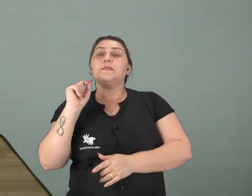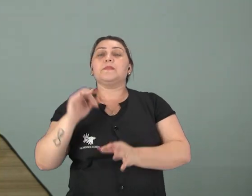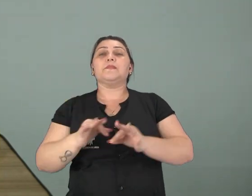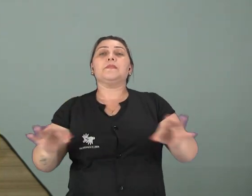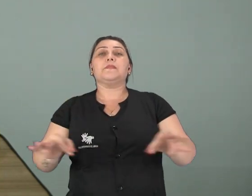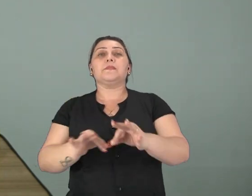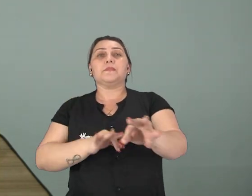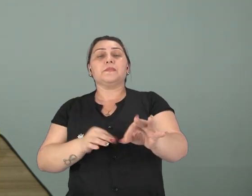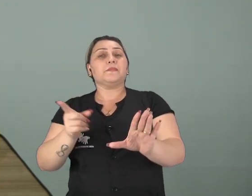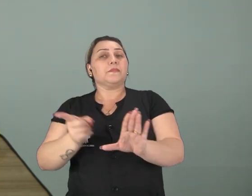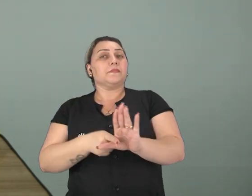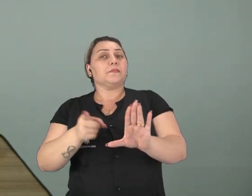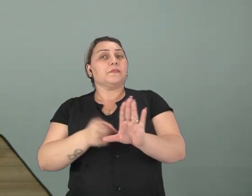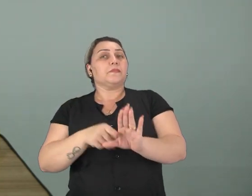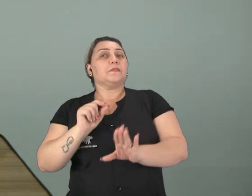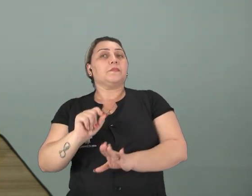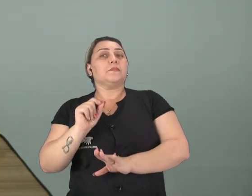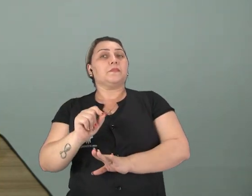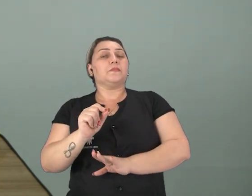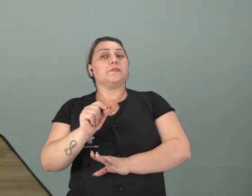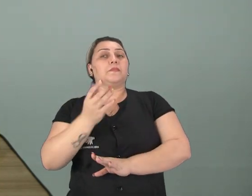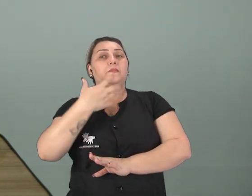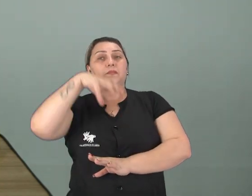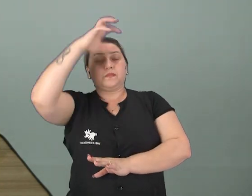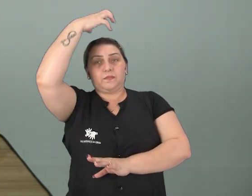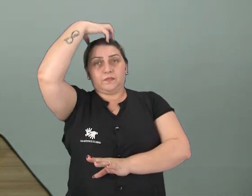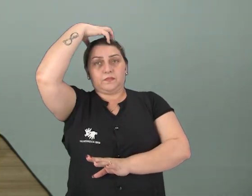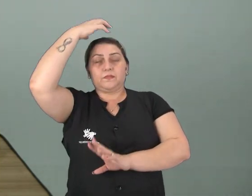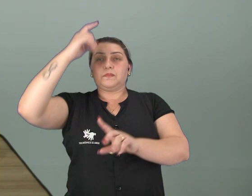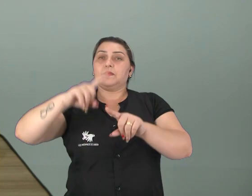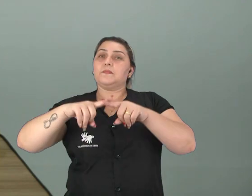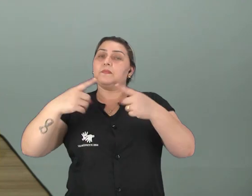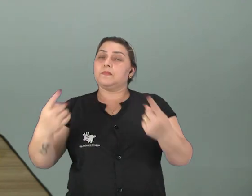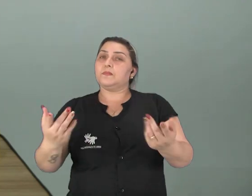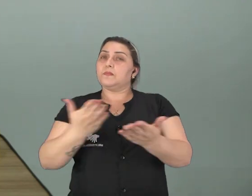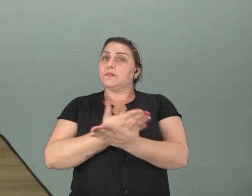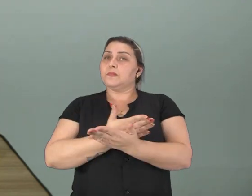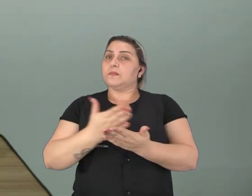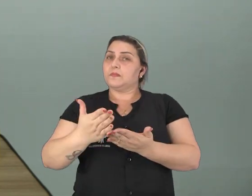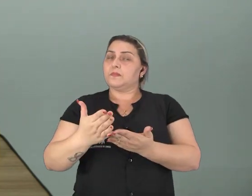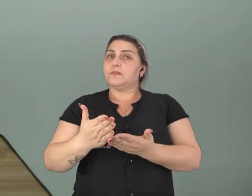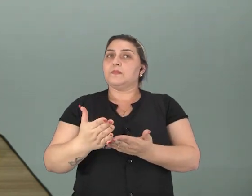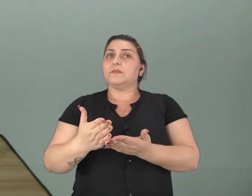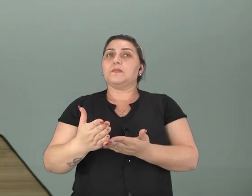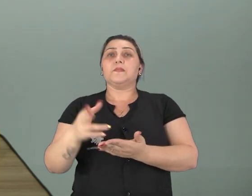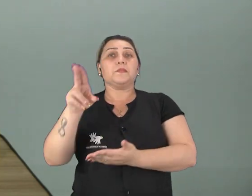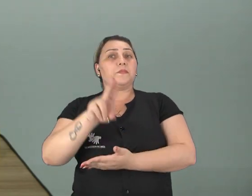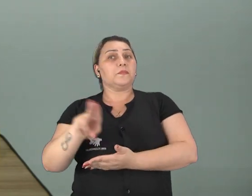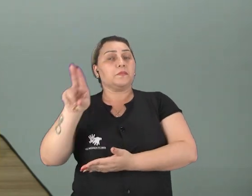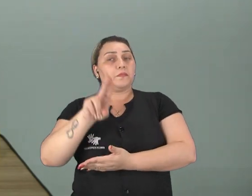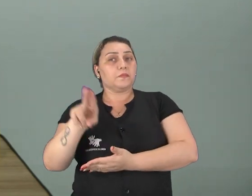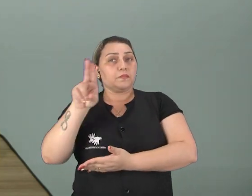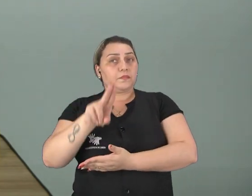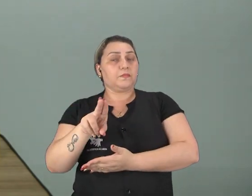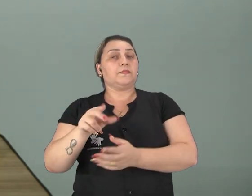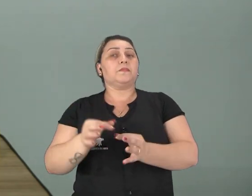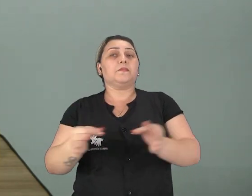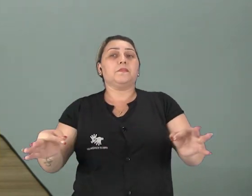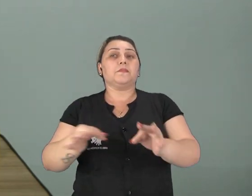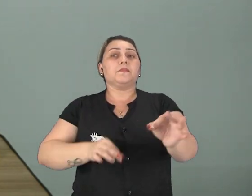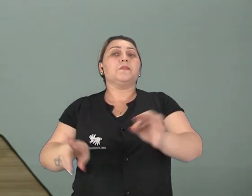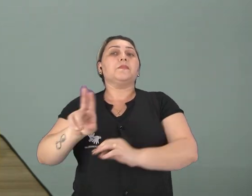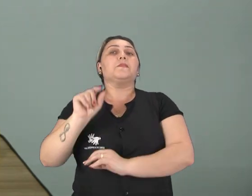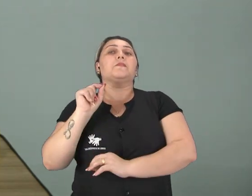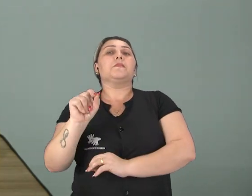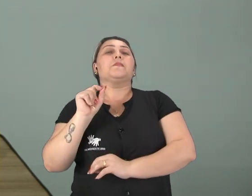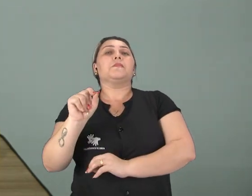a medida do pé do rei. Mas, no início, o carpinteiro não usou a medida do pé do rei. Ele usou o